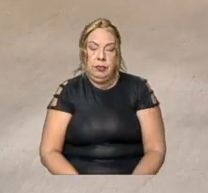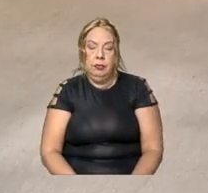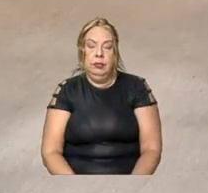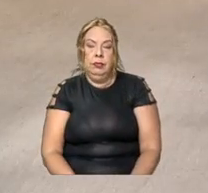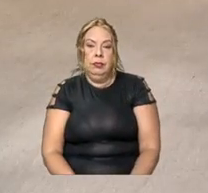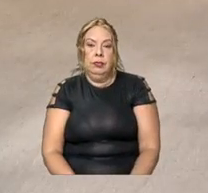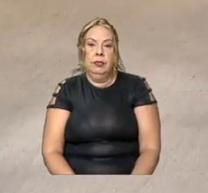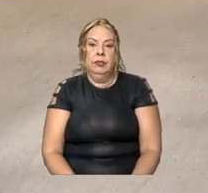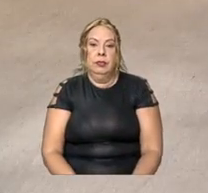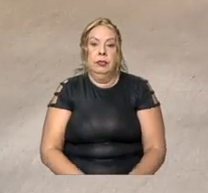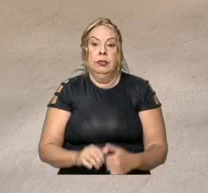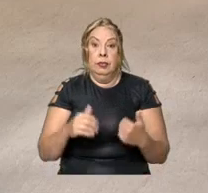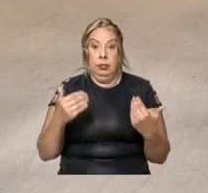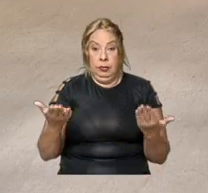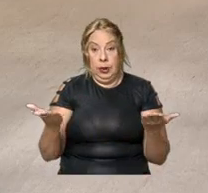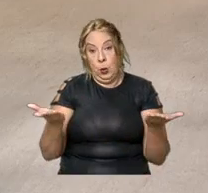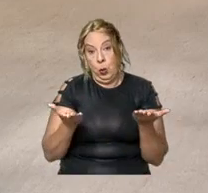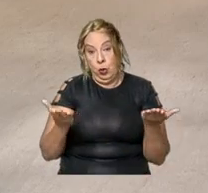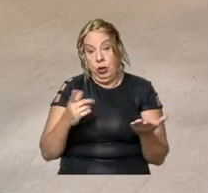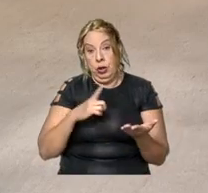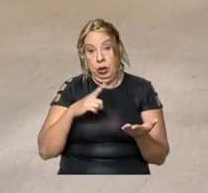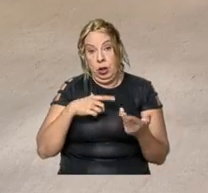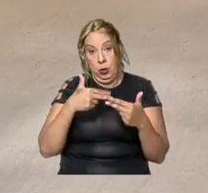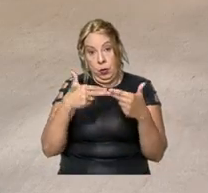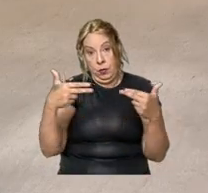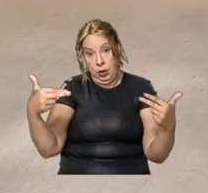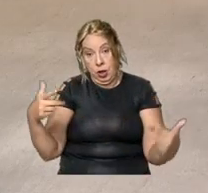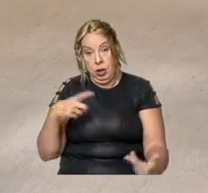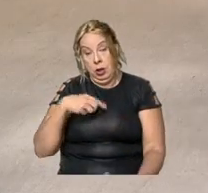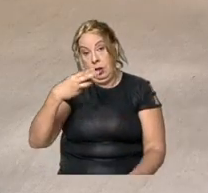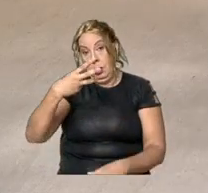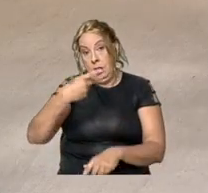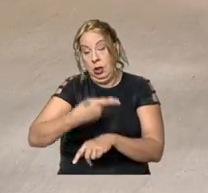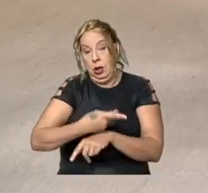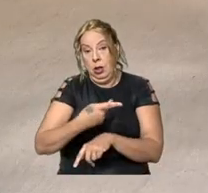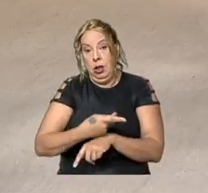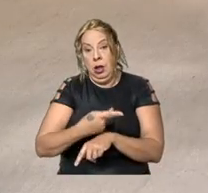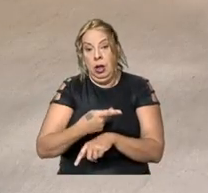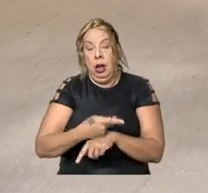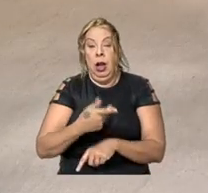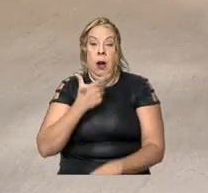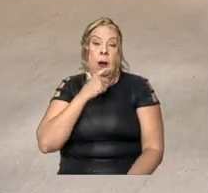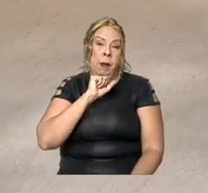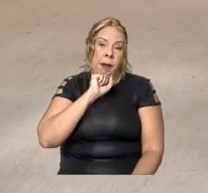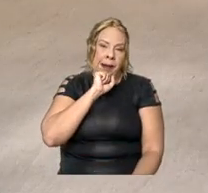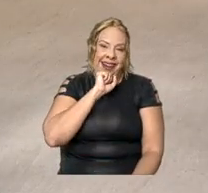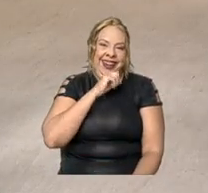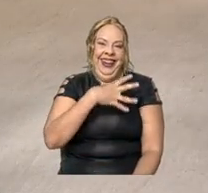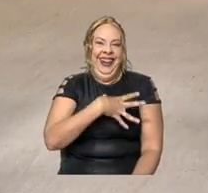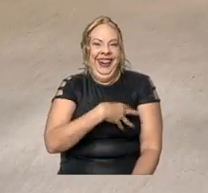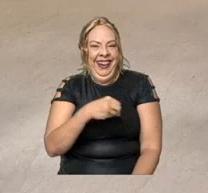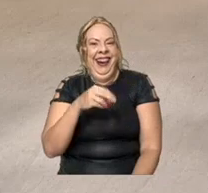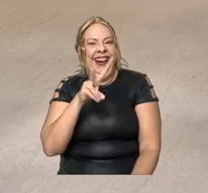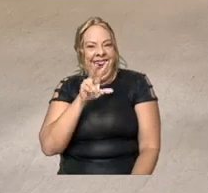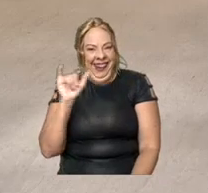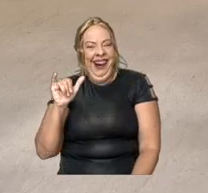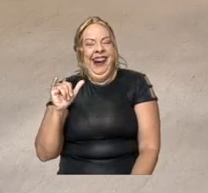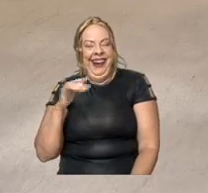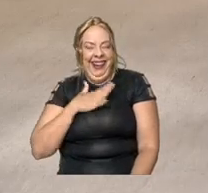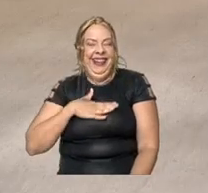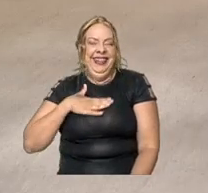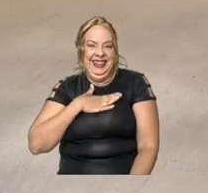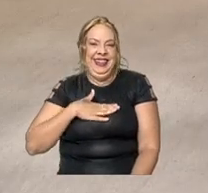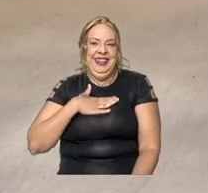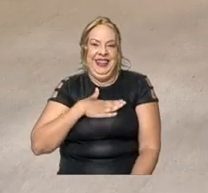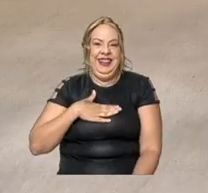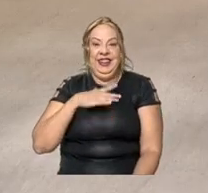novidade no nosso terceiro prêmio que tanto os papais quanto os filhos vão curtir de montão. Pois é, Dia